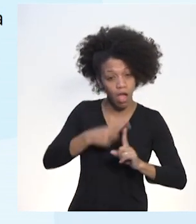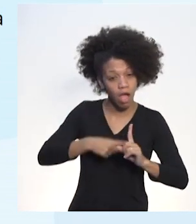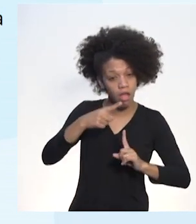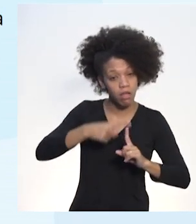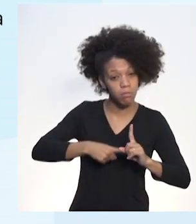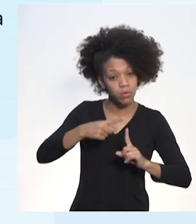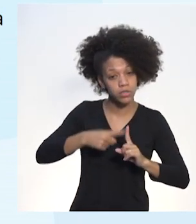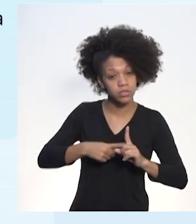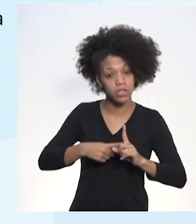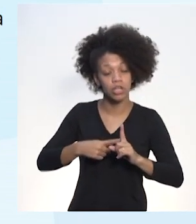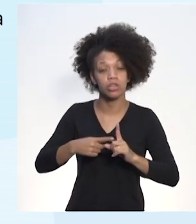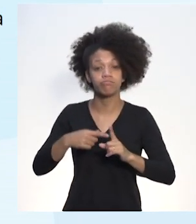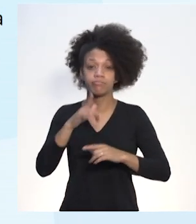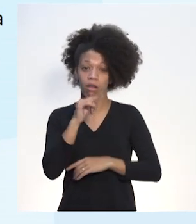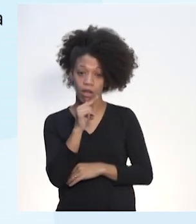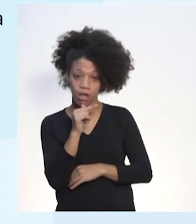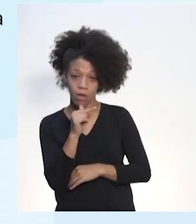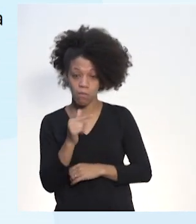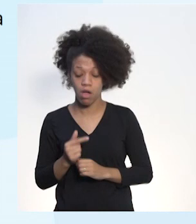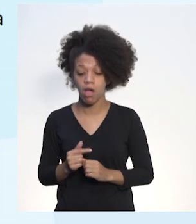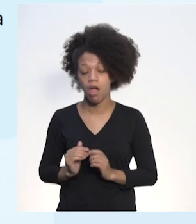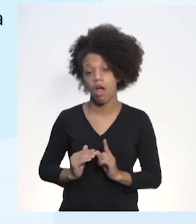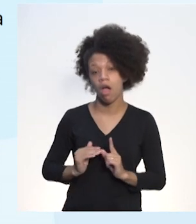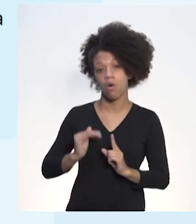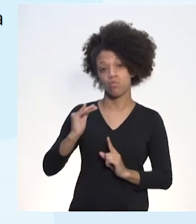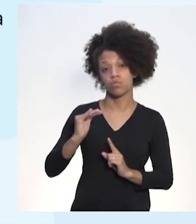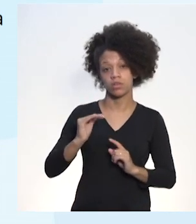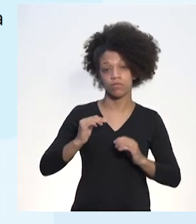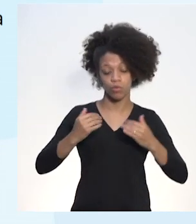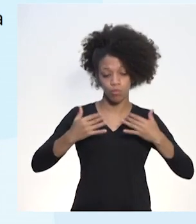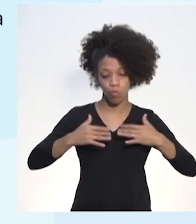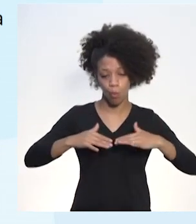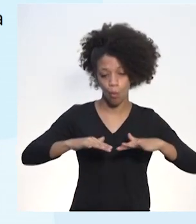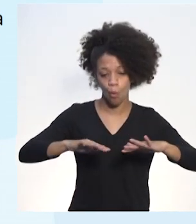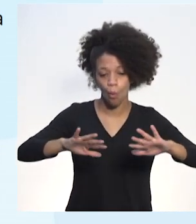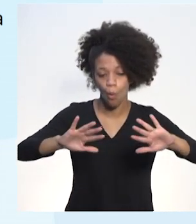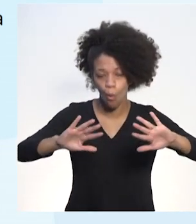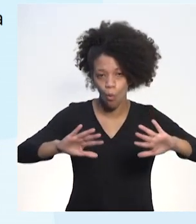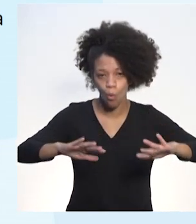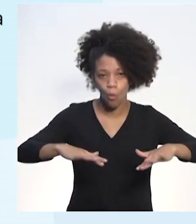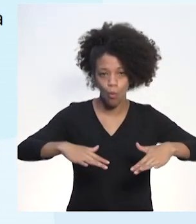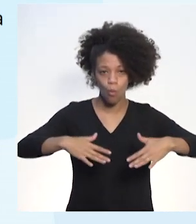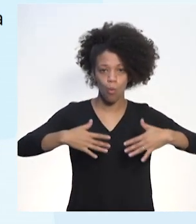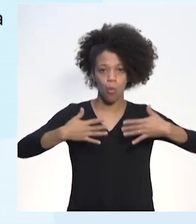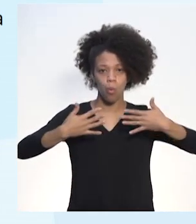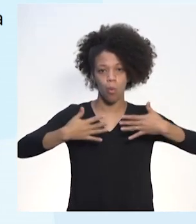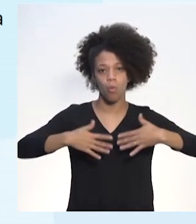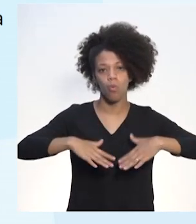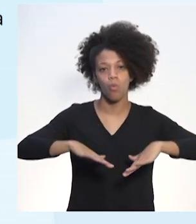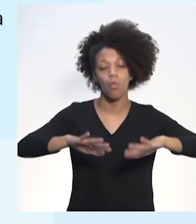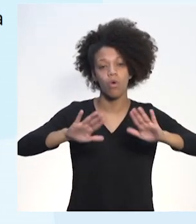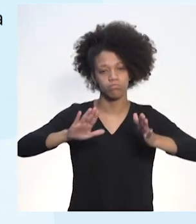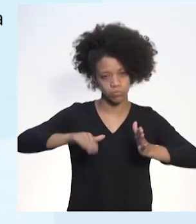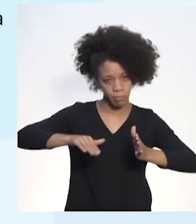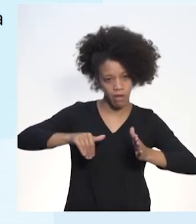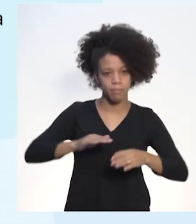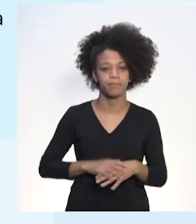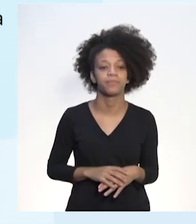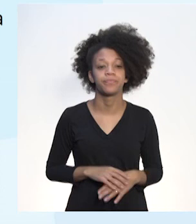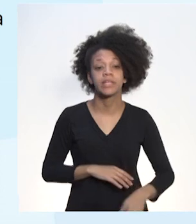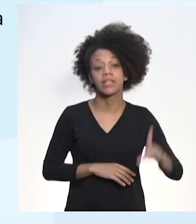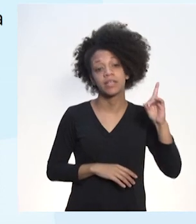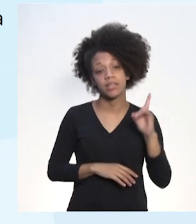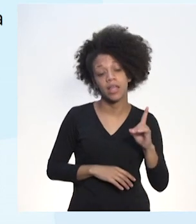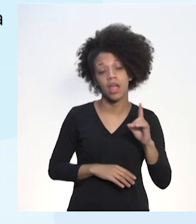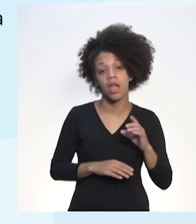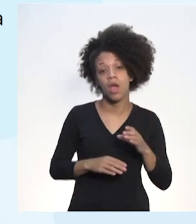temperatura de ebulição da água ao nível do mar. E D, soltar uma laranja a uma altura